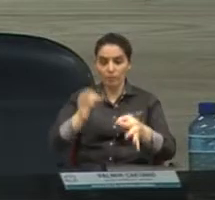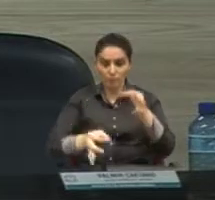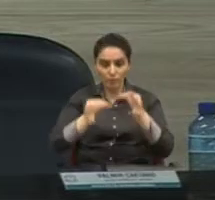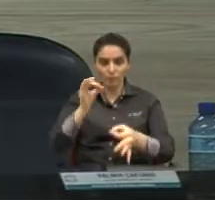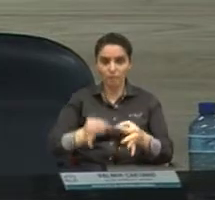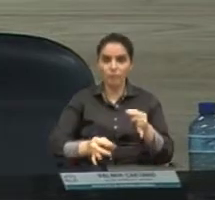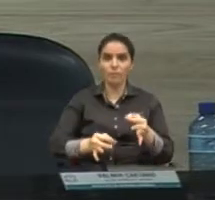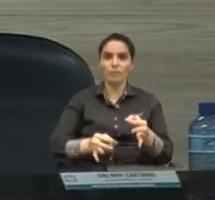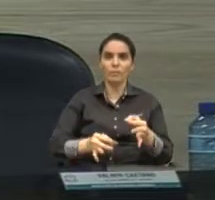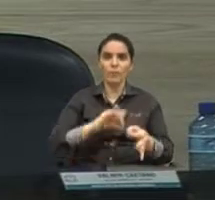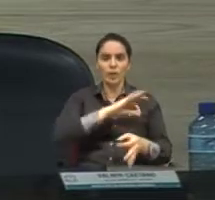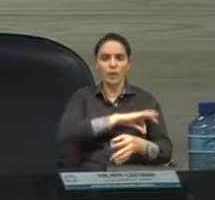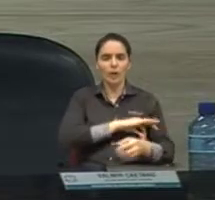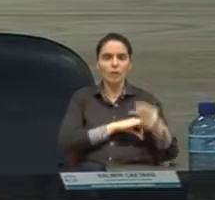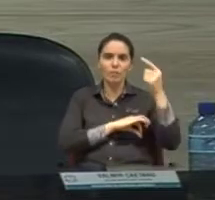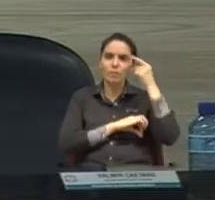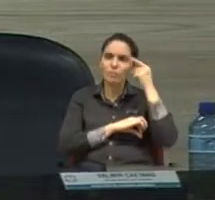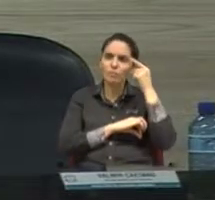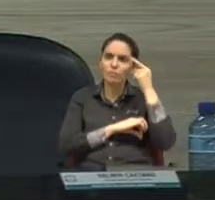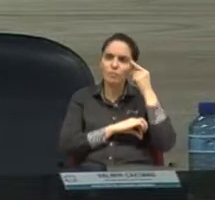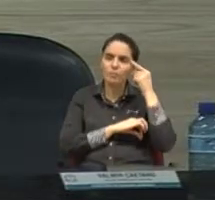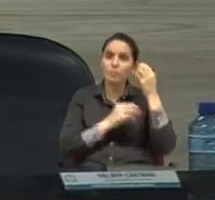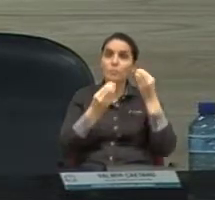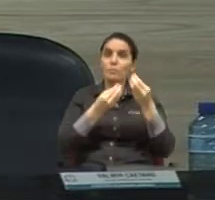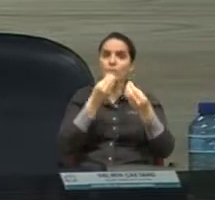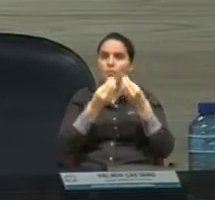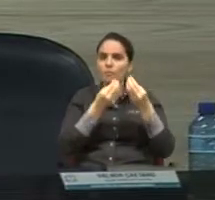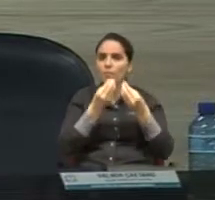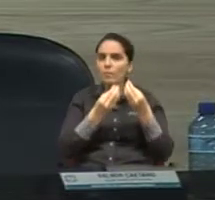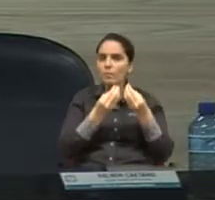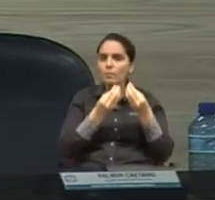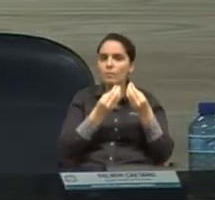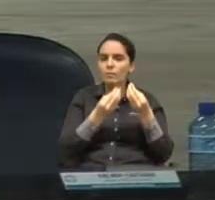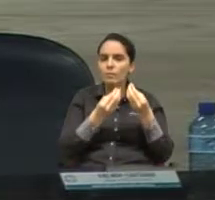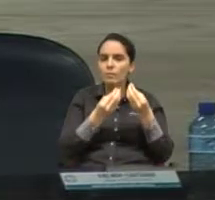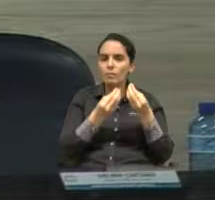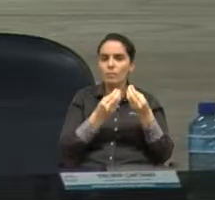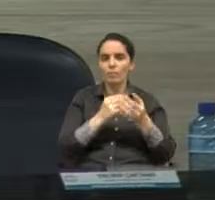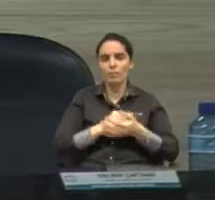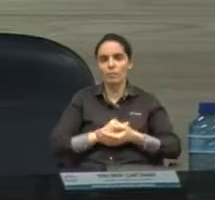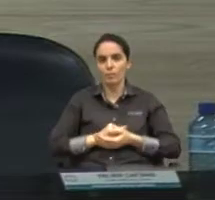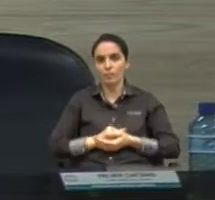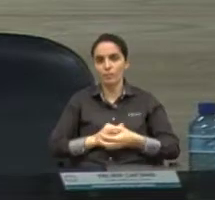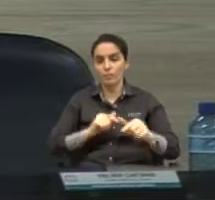pensar 200 vezes de que forma ele vai agir.